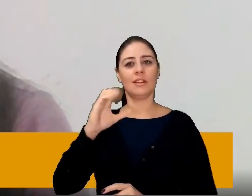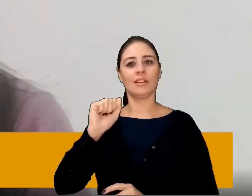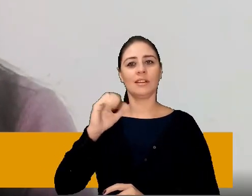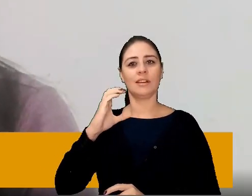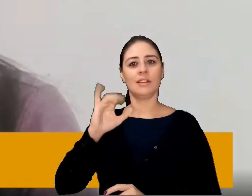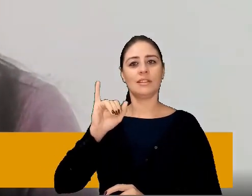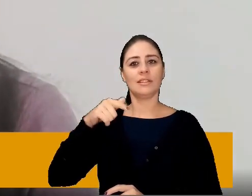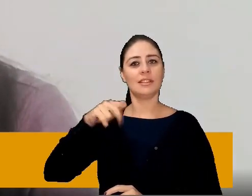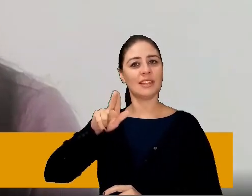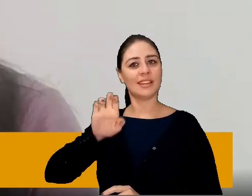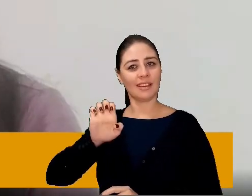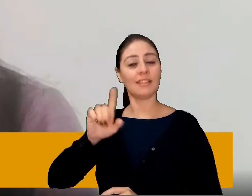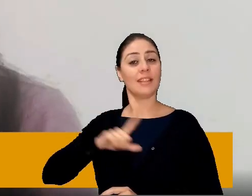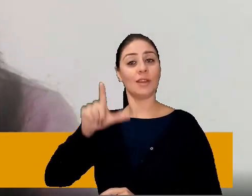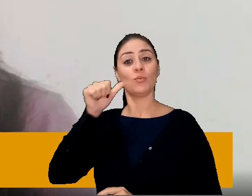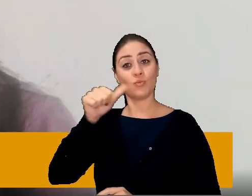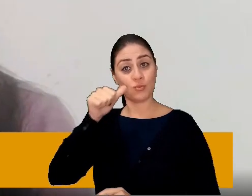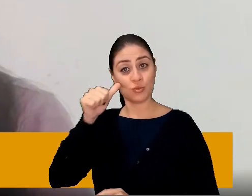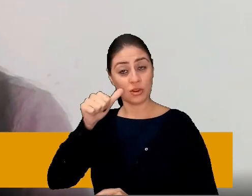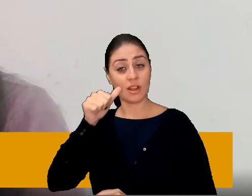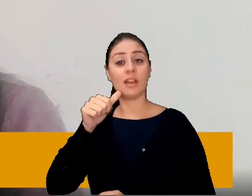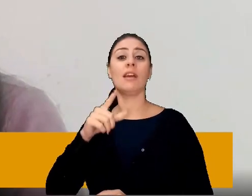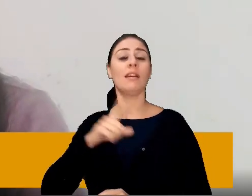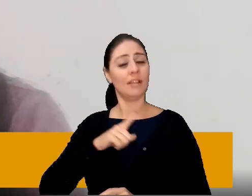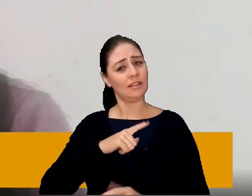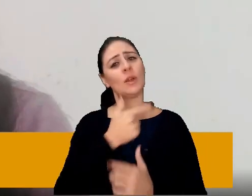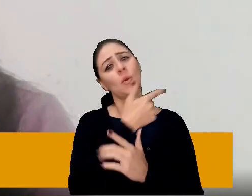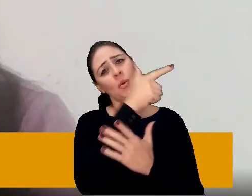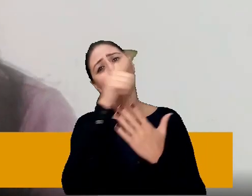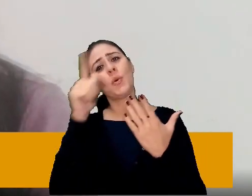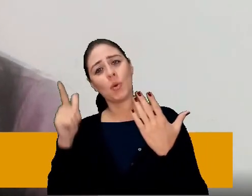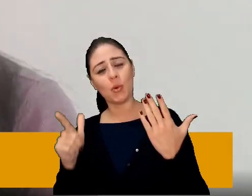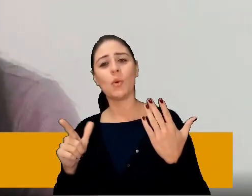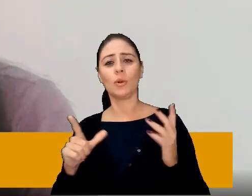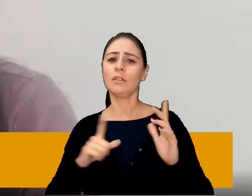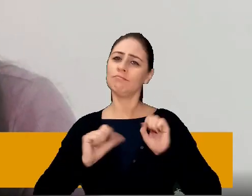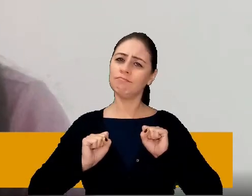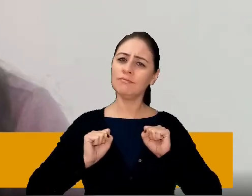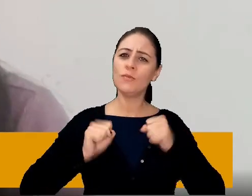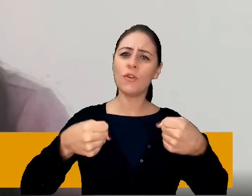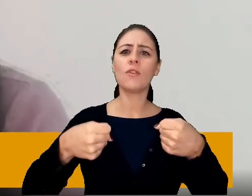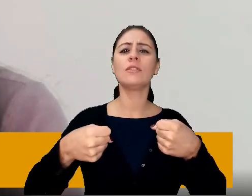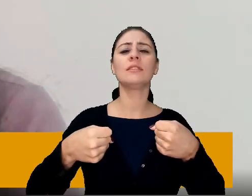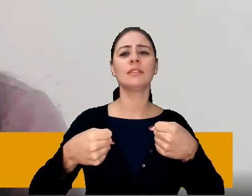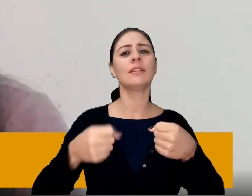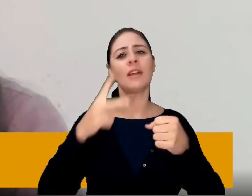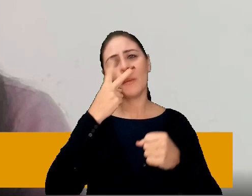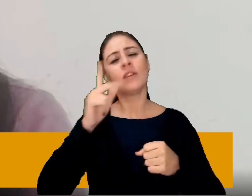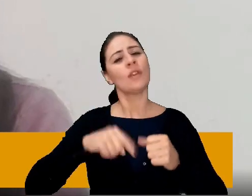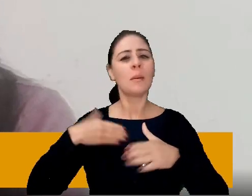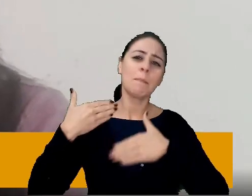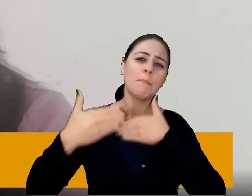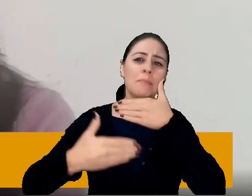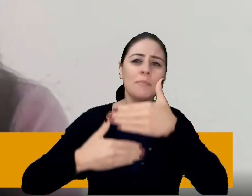é charrua, a gente tem a Juliana Crechu na Ilha da Cutinga, então as mulheres estão vindo com força aí, né? Eu acho que é